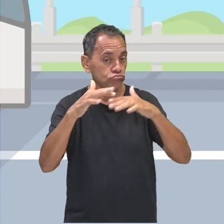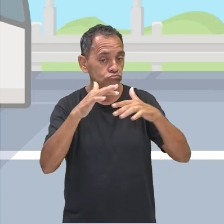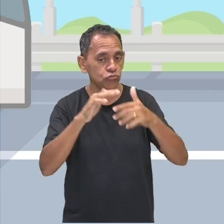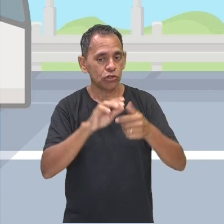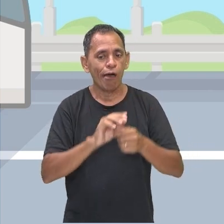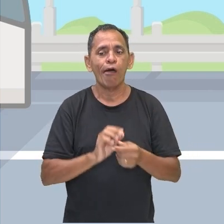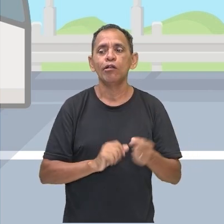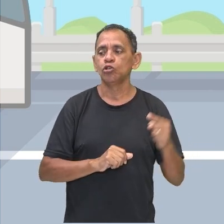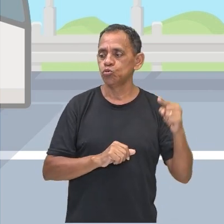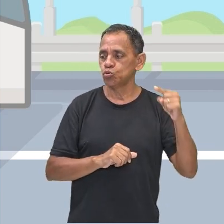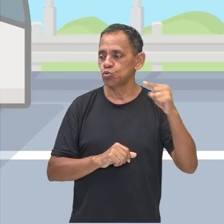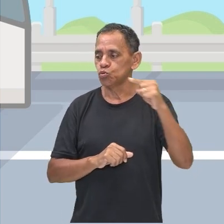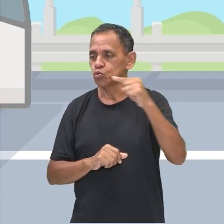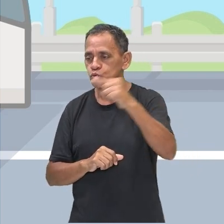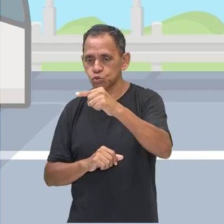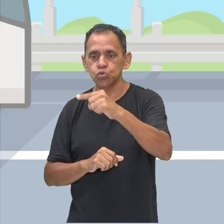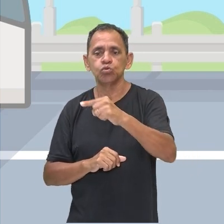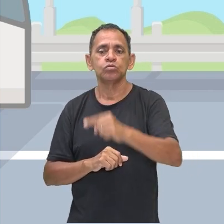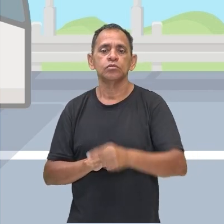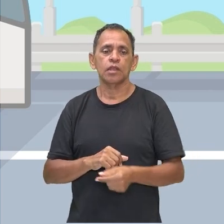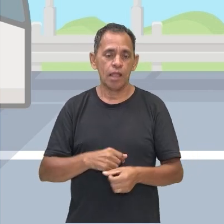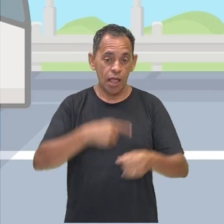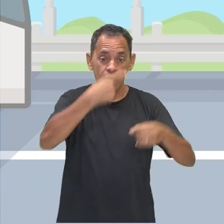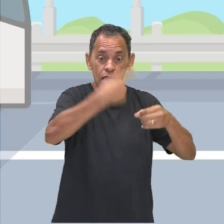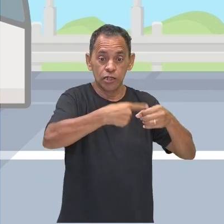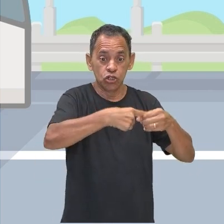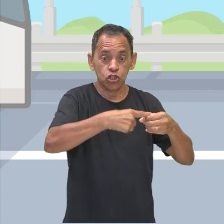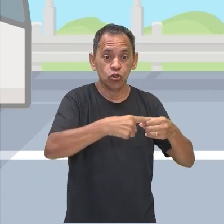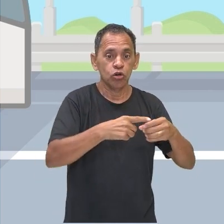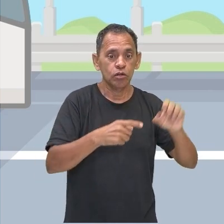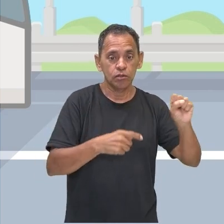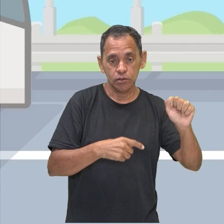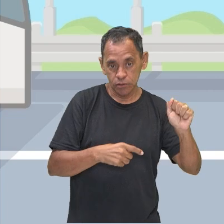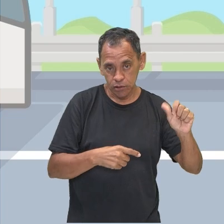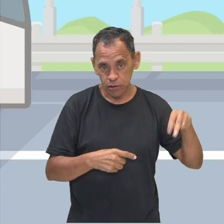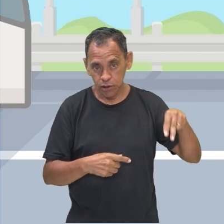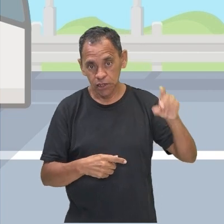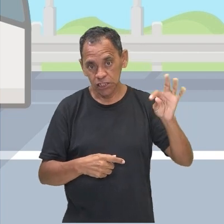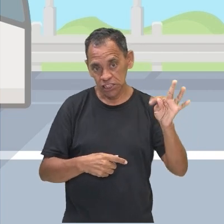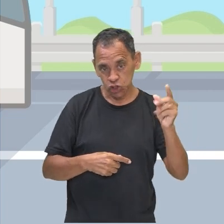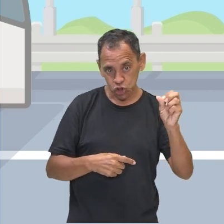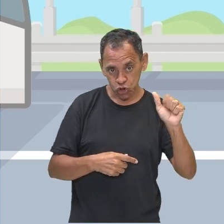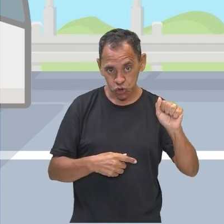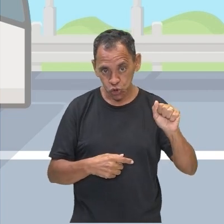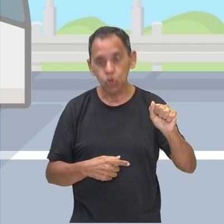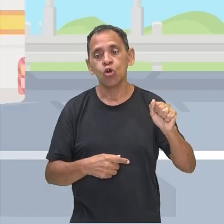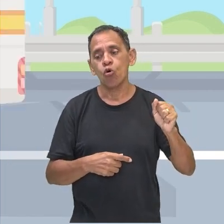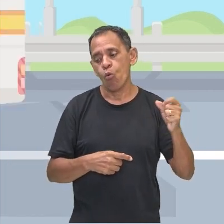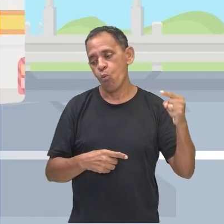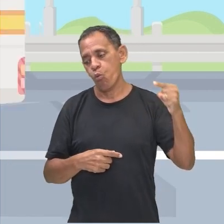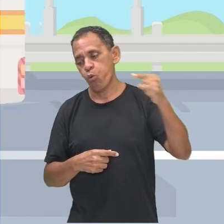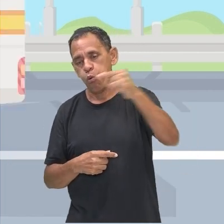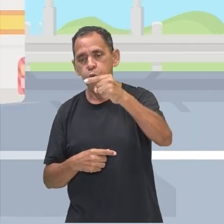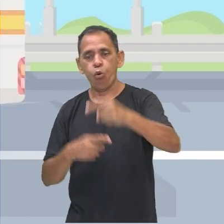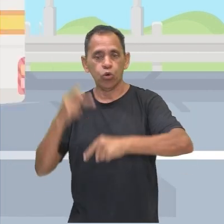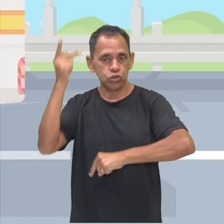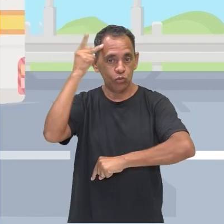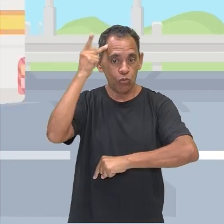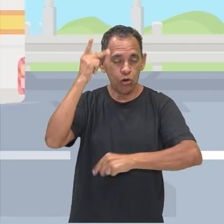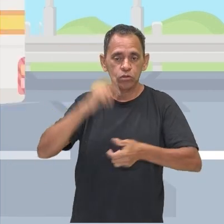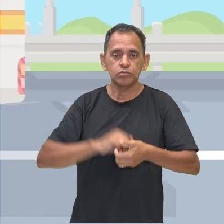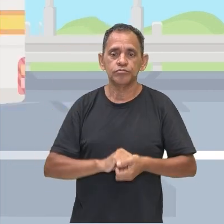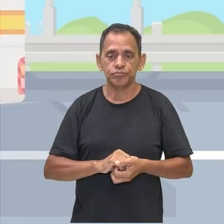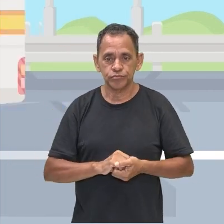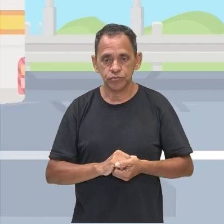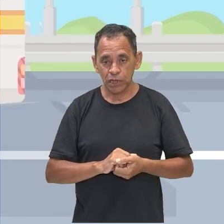São Paulo eu disse que isso era positivo Santos para São Paulo então ele tá no movimento progressivo velocidade positiva